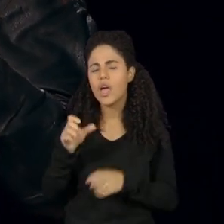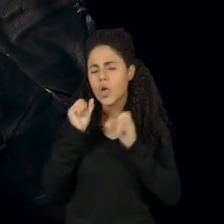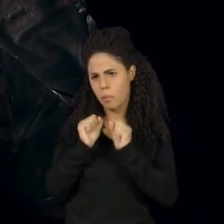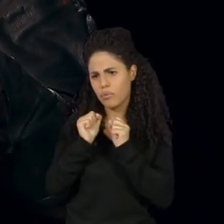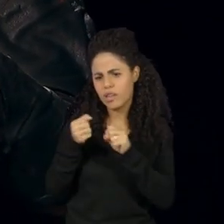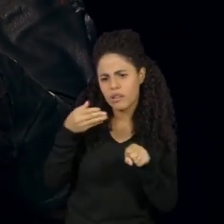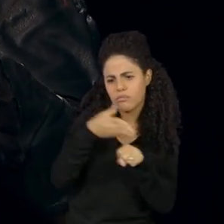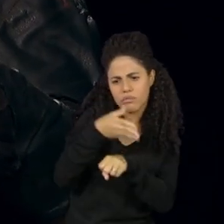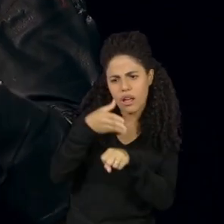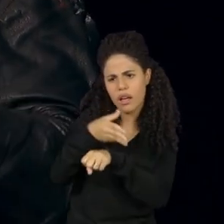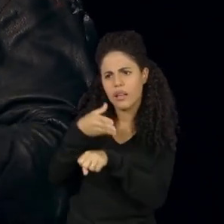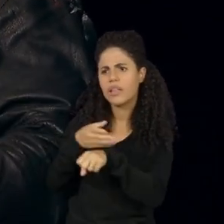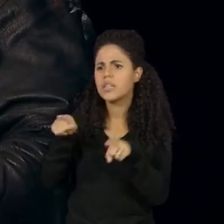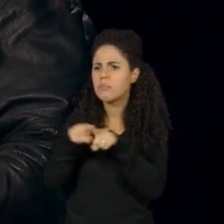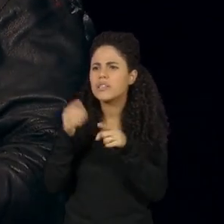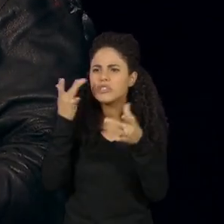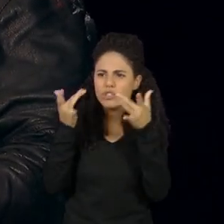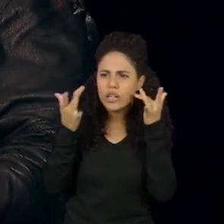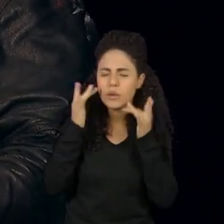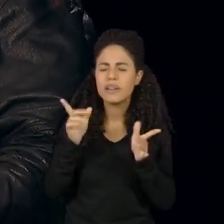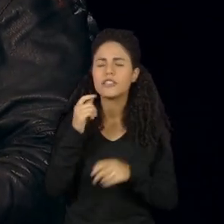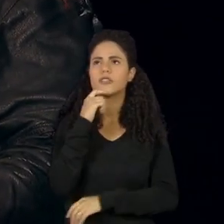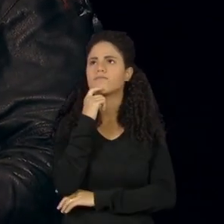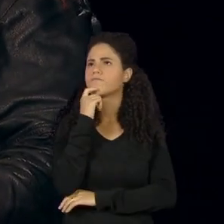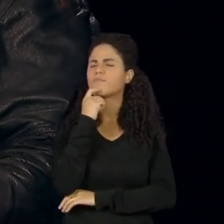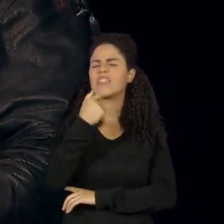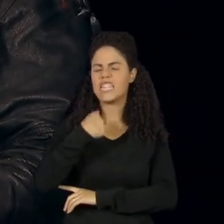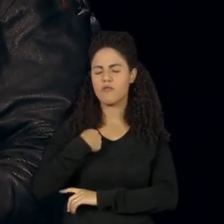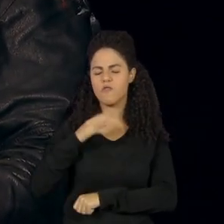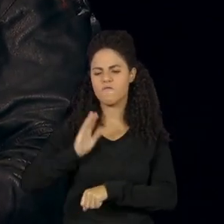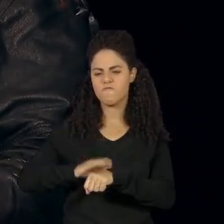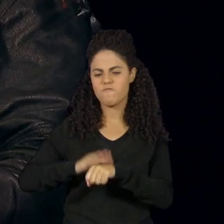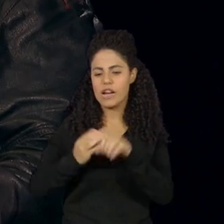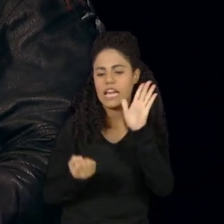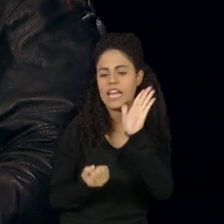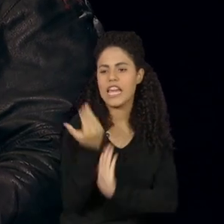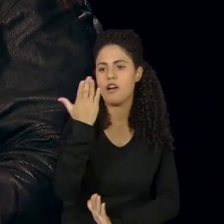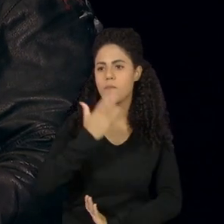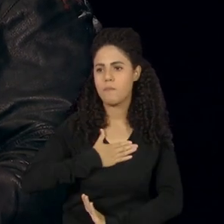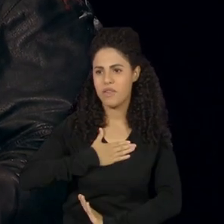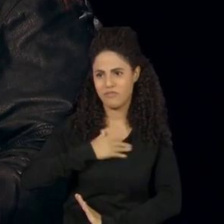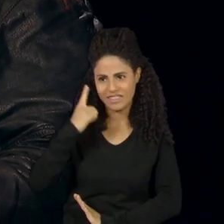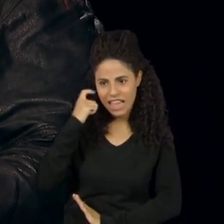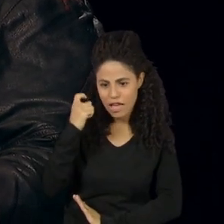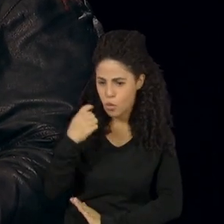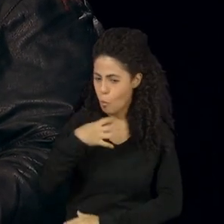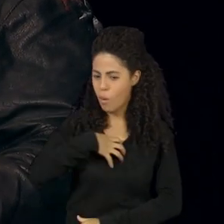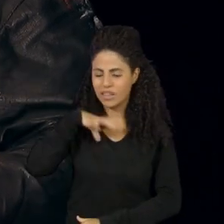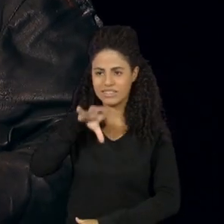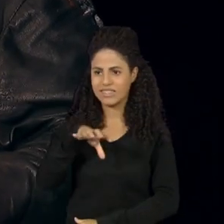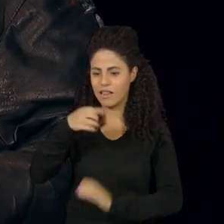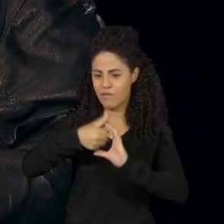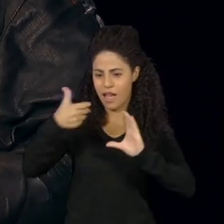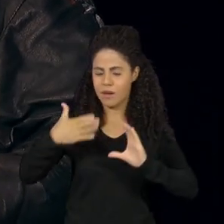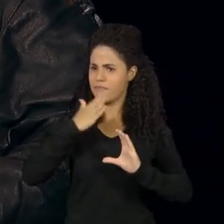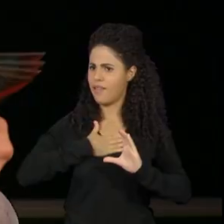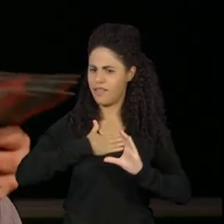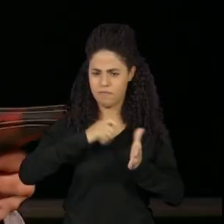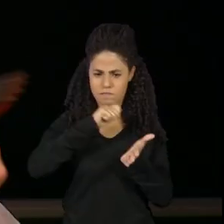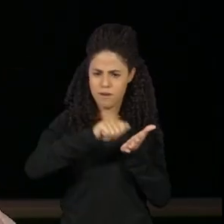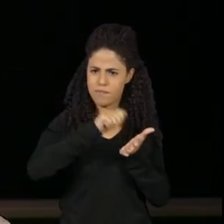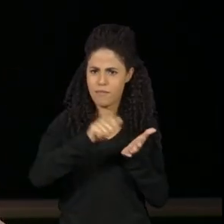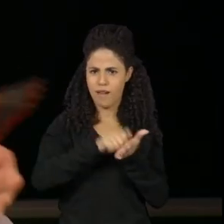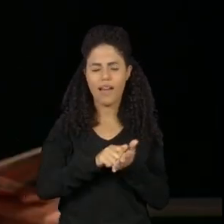um desses grupos e feito teatro com eles, mas eu quis montar o meu próprio grupo para fazer o meu tipo de teatro, sabe? Então era uma